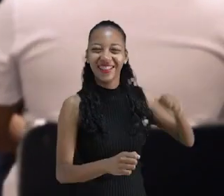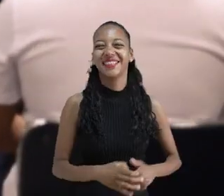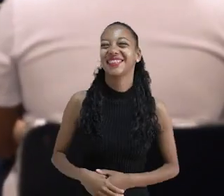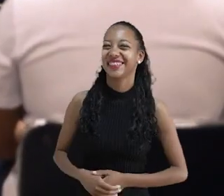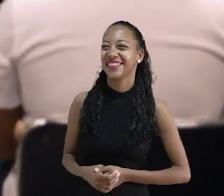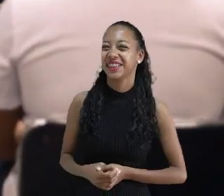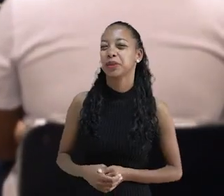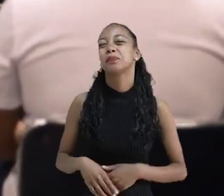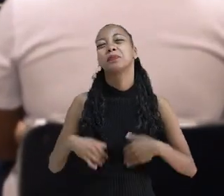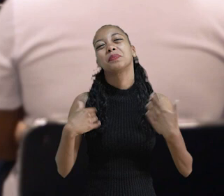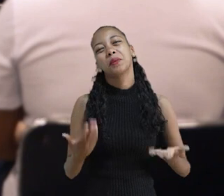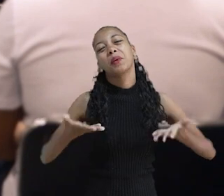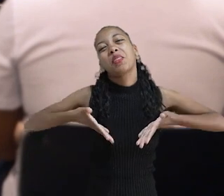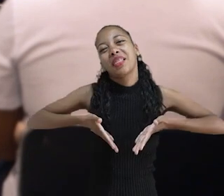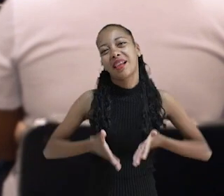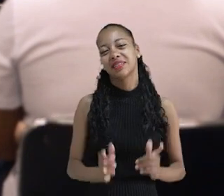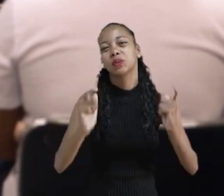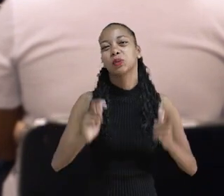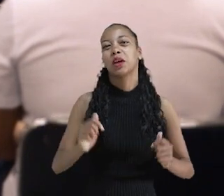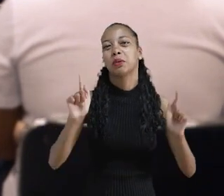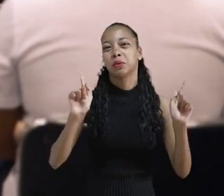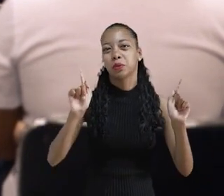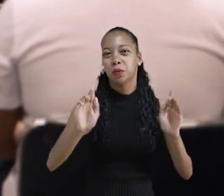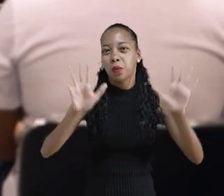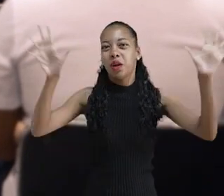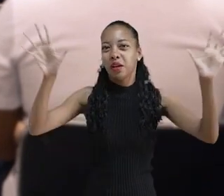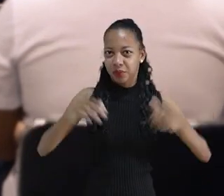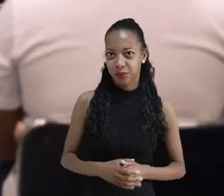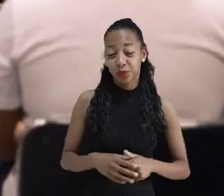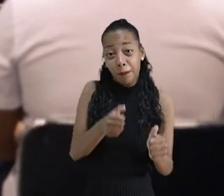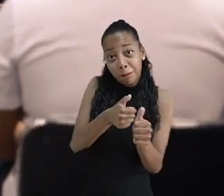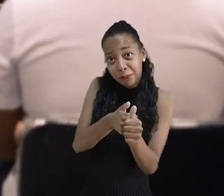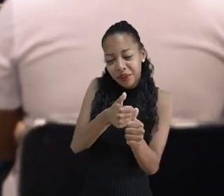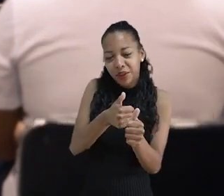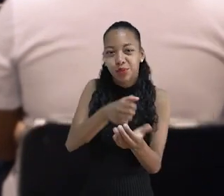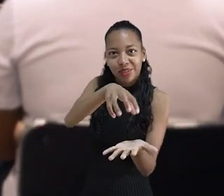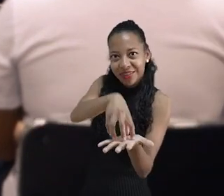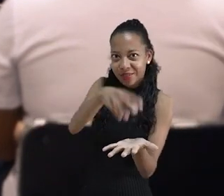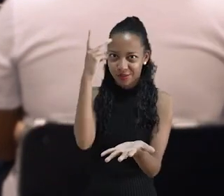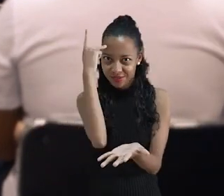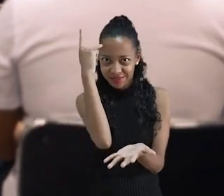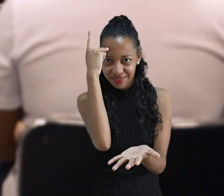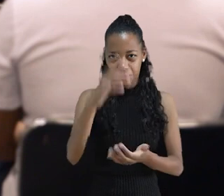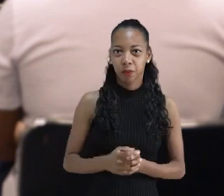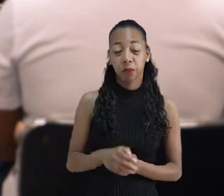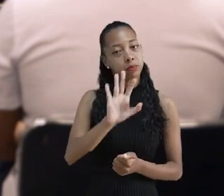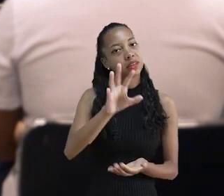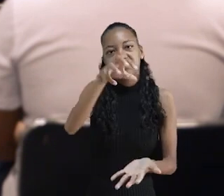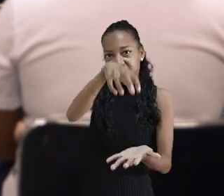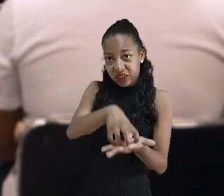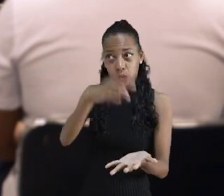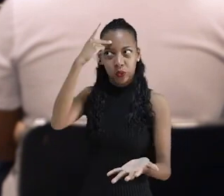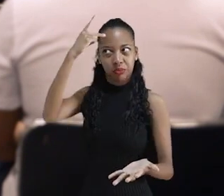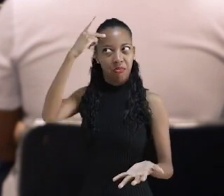disparar eu sou da cidade de Guarulhos uma cidade que tá do lado da capital né tá do lado mas